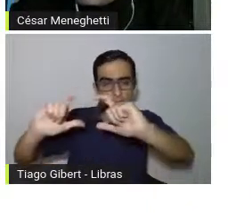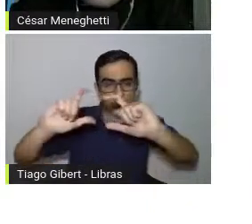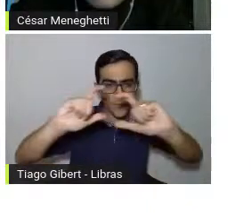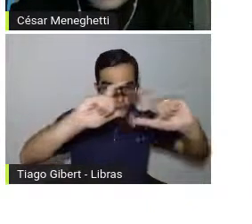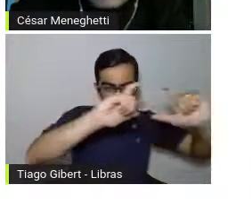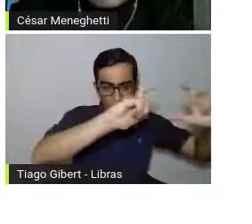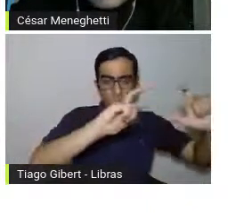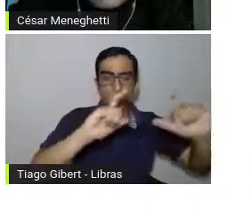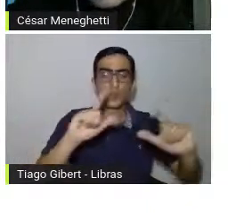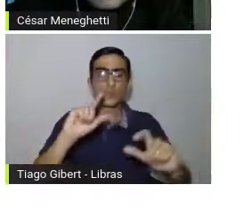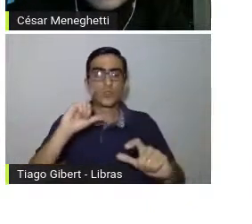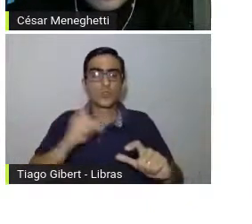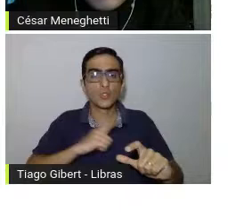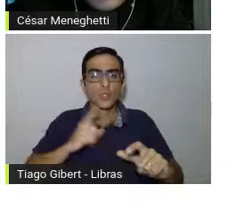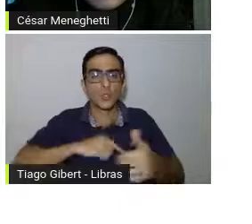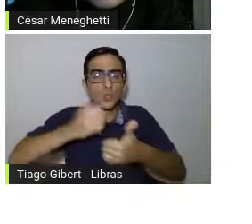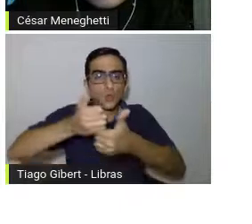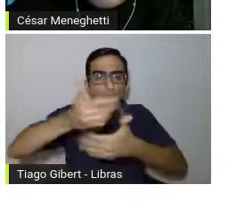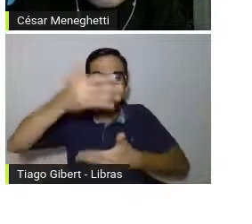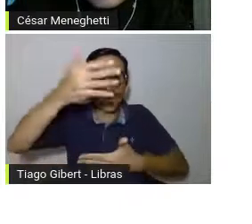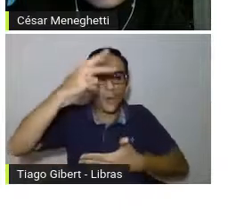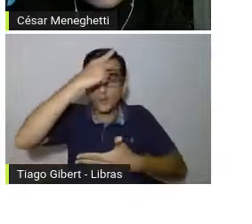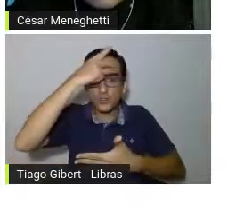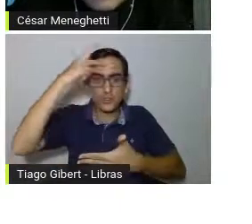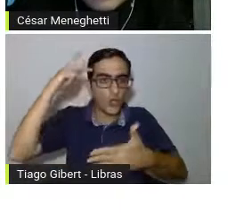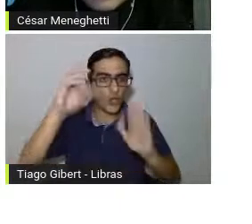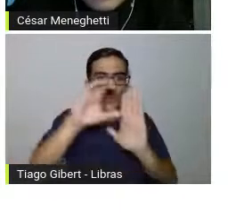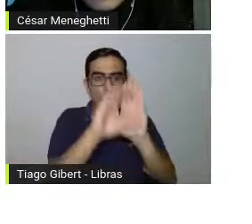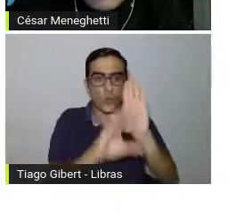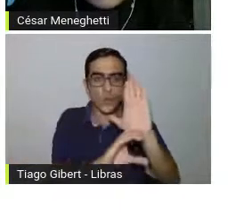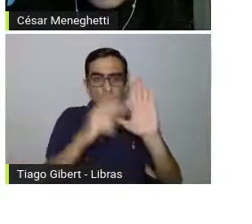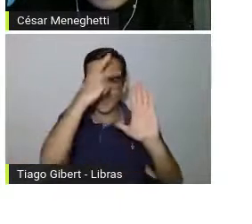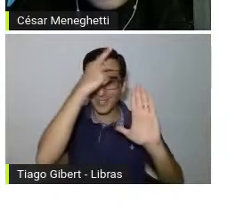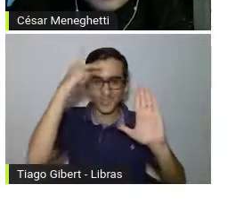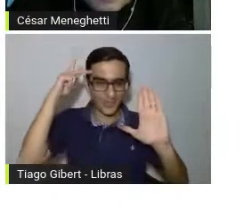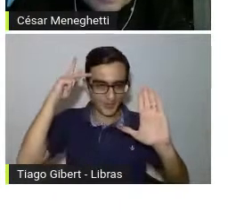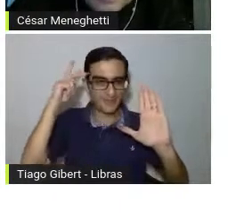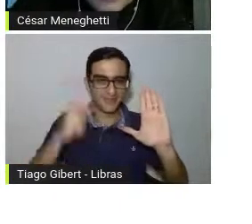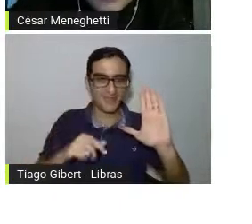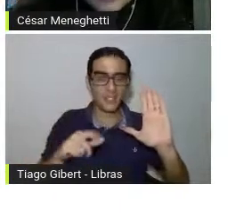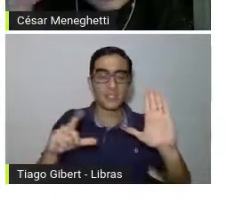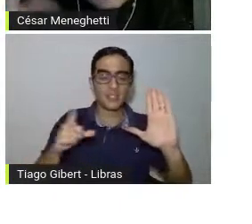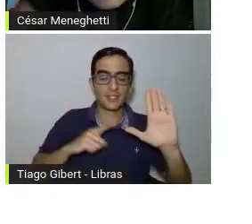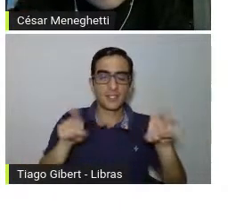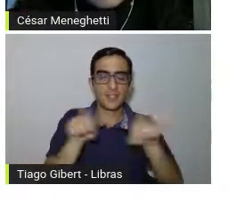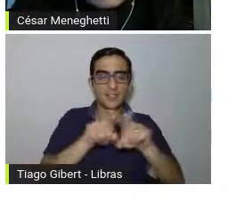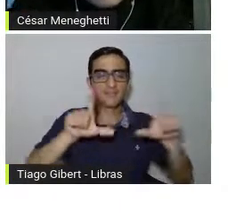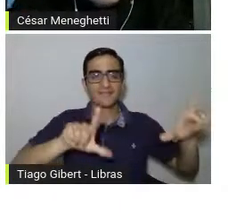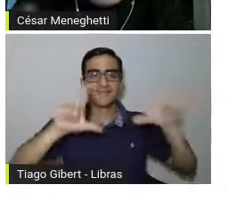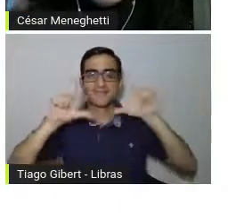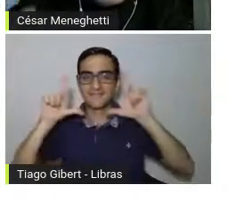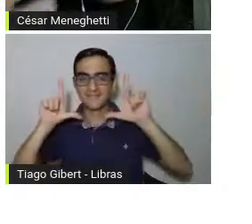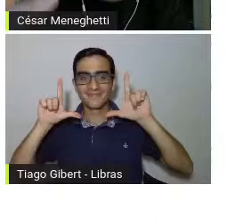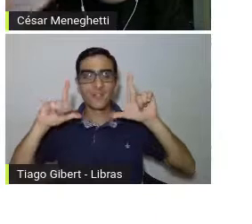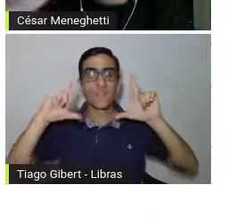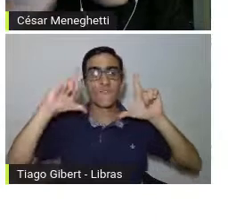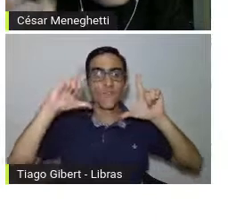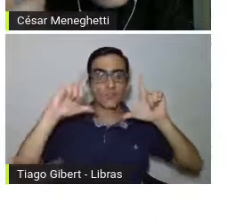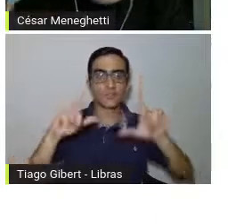ou menos o currículo da pessoa, a mini bio e a foto. E, mas uma mini